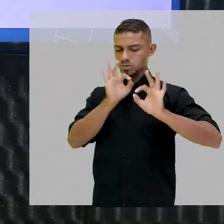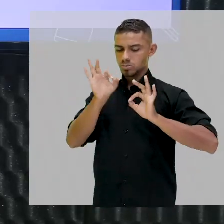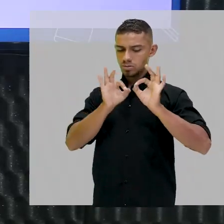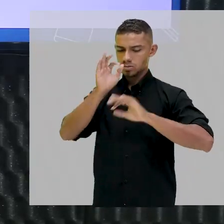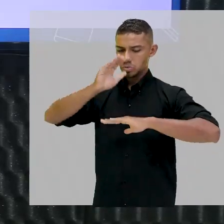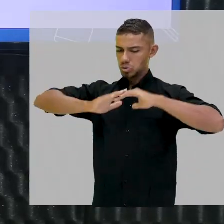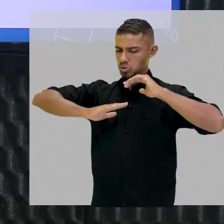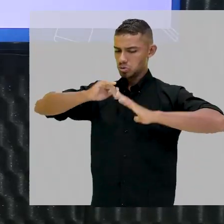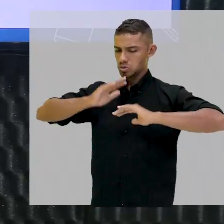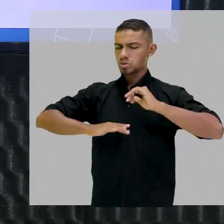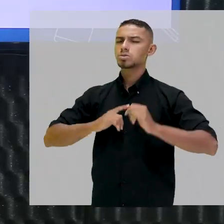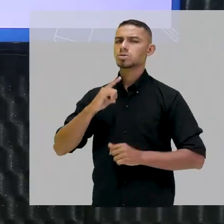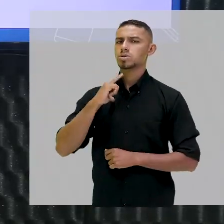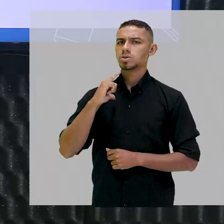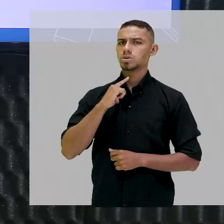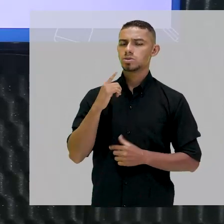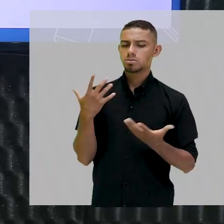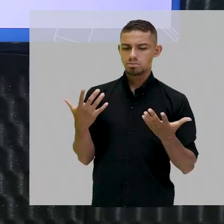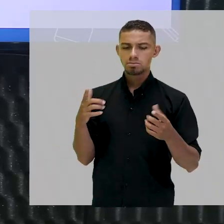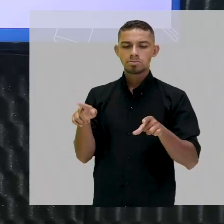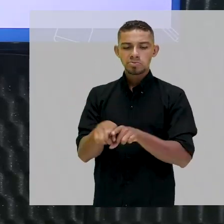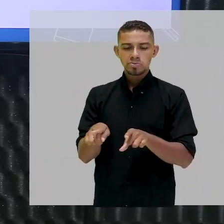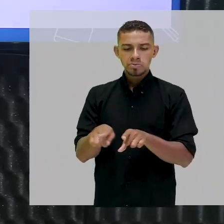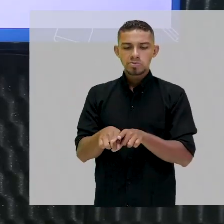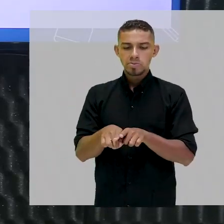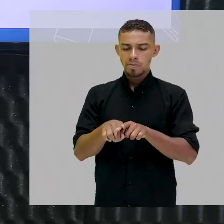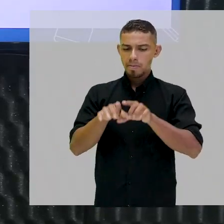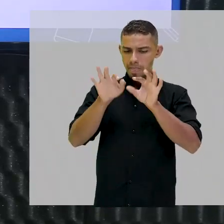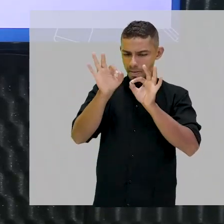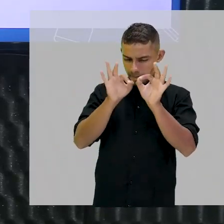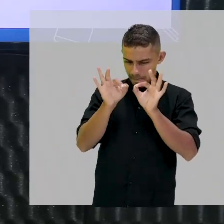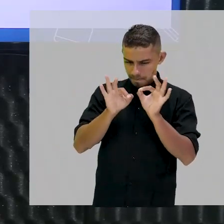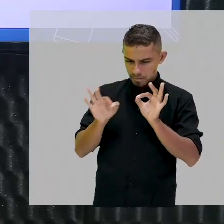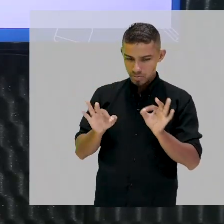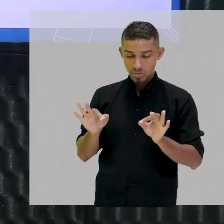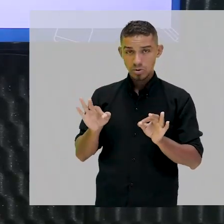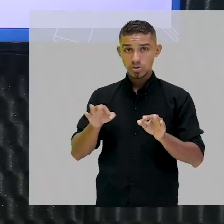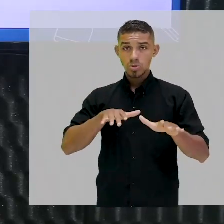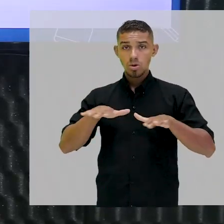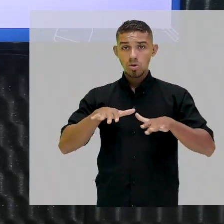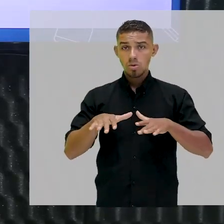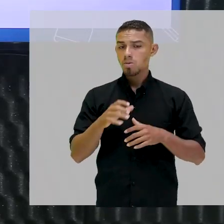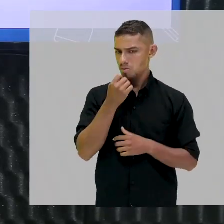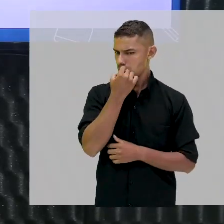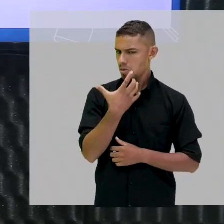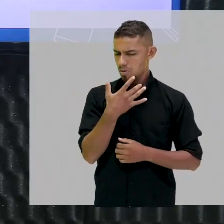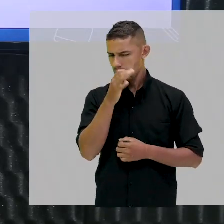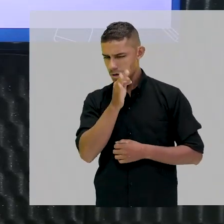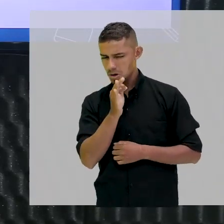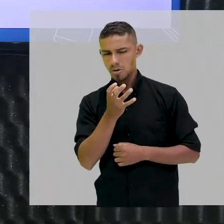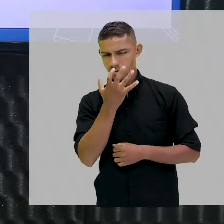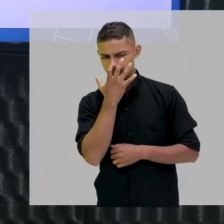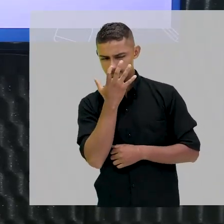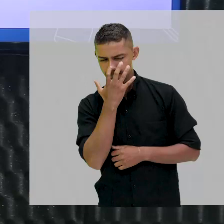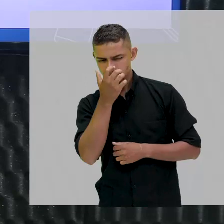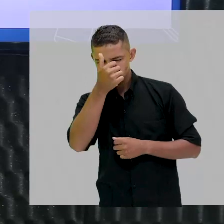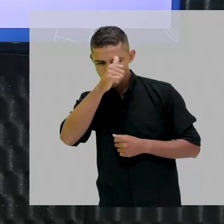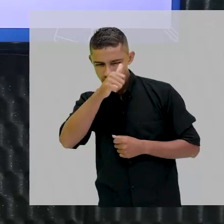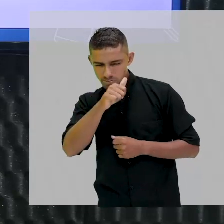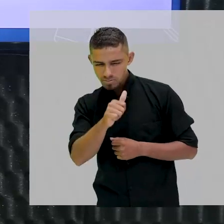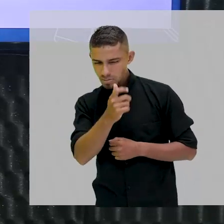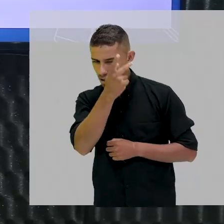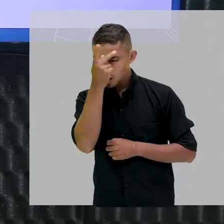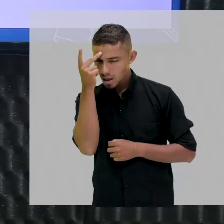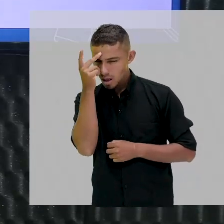Porque existe a questão estética dos movimentos, a boa execução desses movimentos. Então,